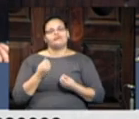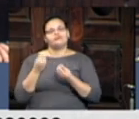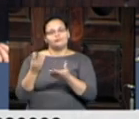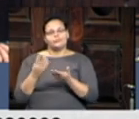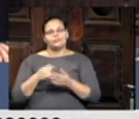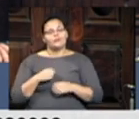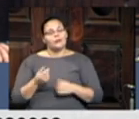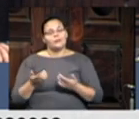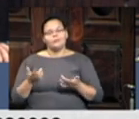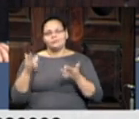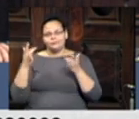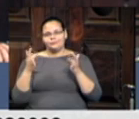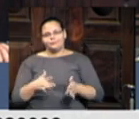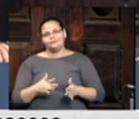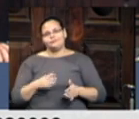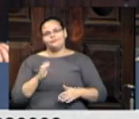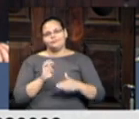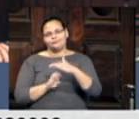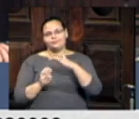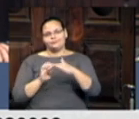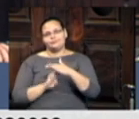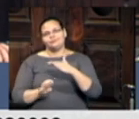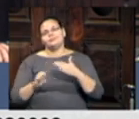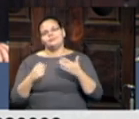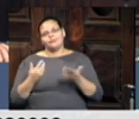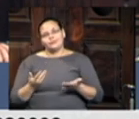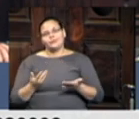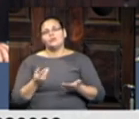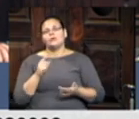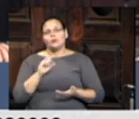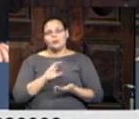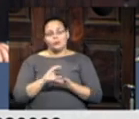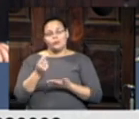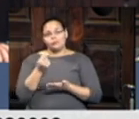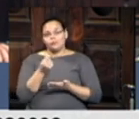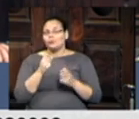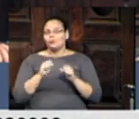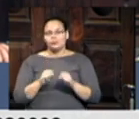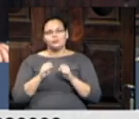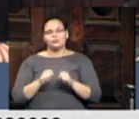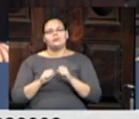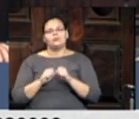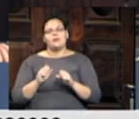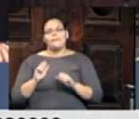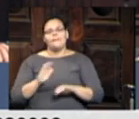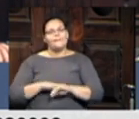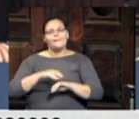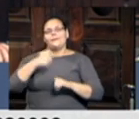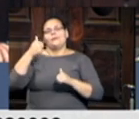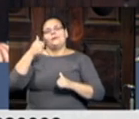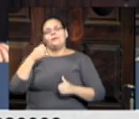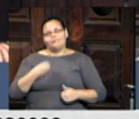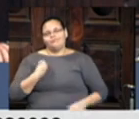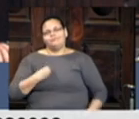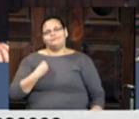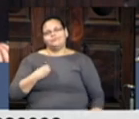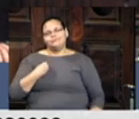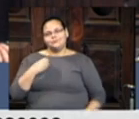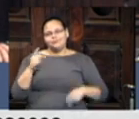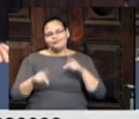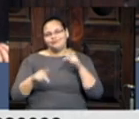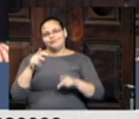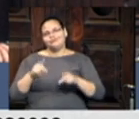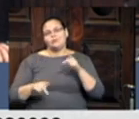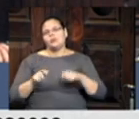Estamos abrindo mão, repito, de recursos que poderiam ser investidos na melhoria da qualidade de vida desse povo,